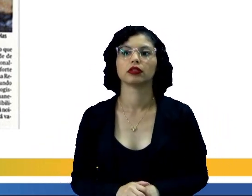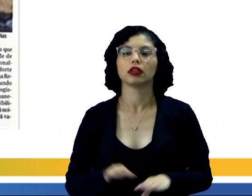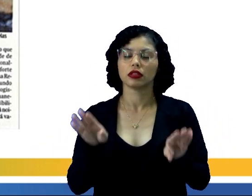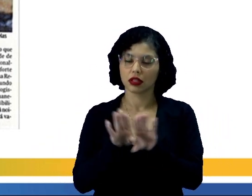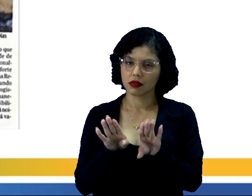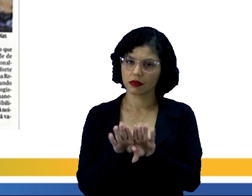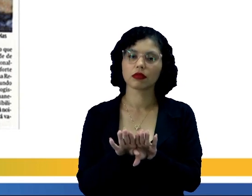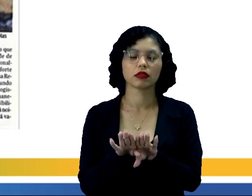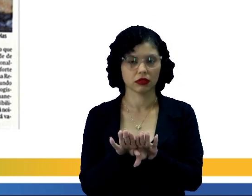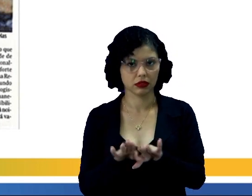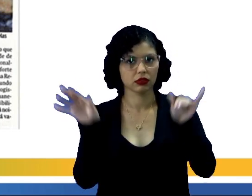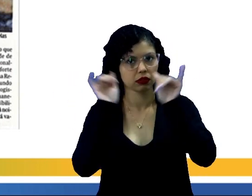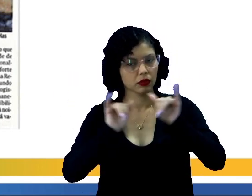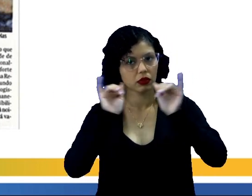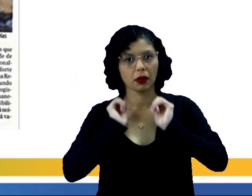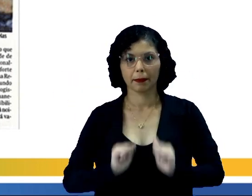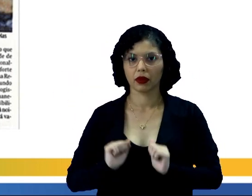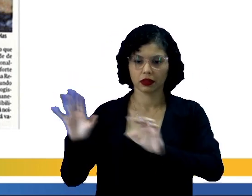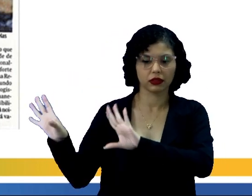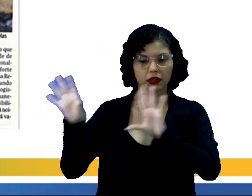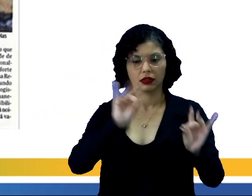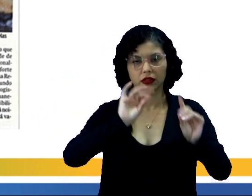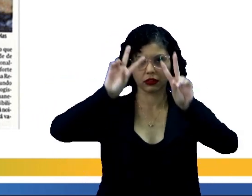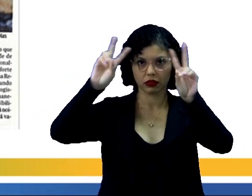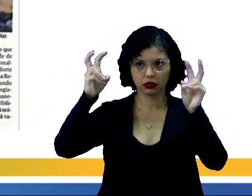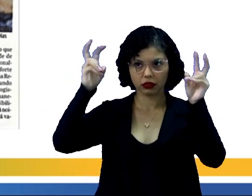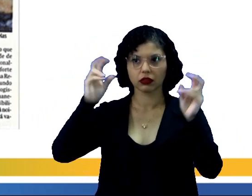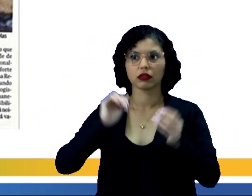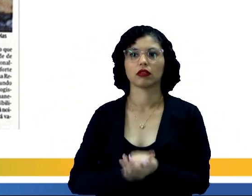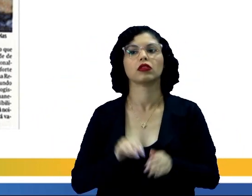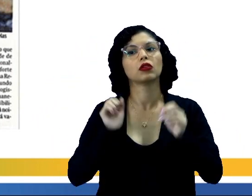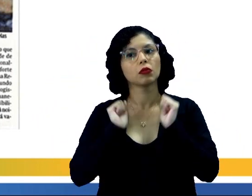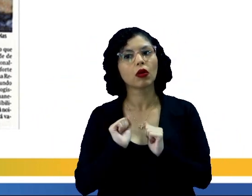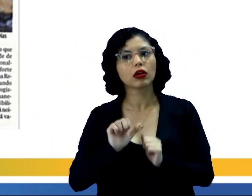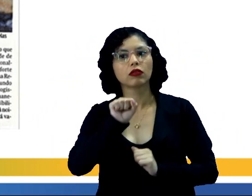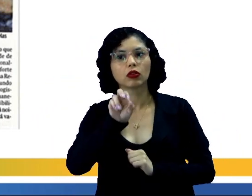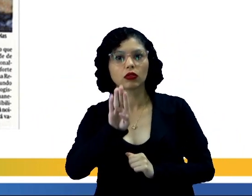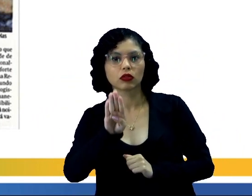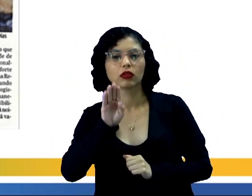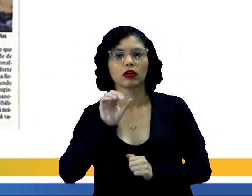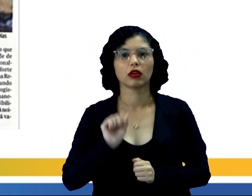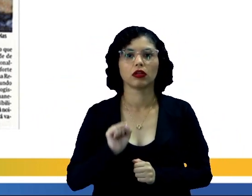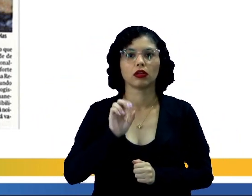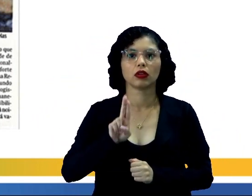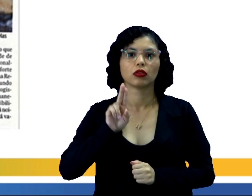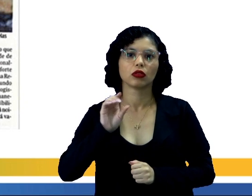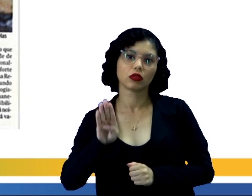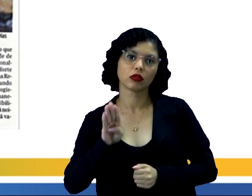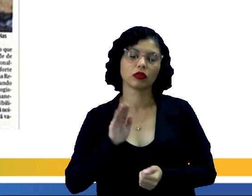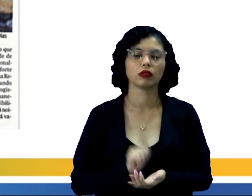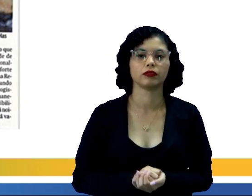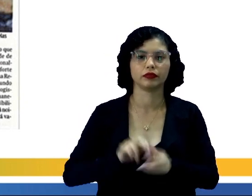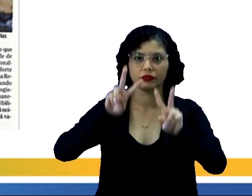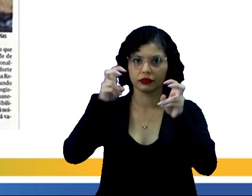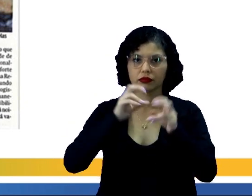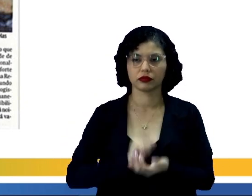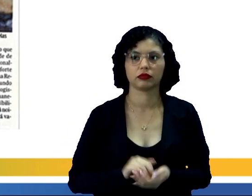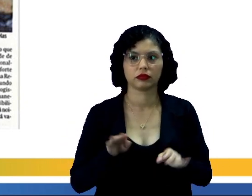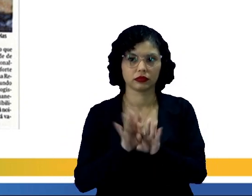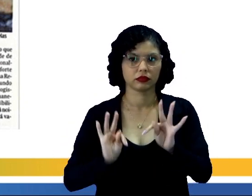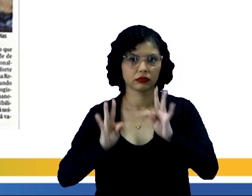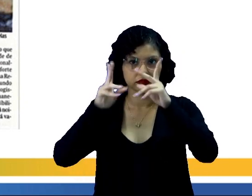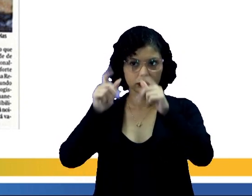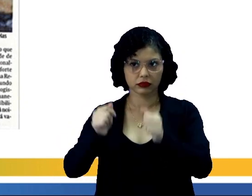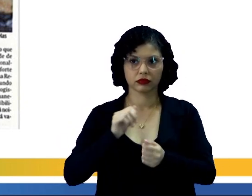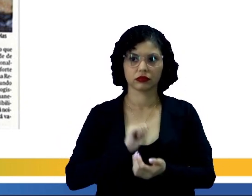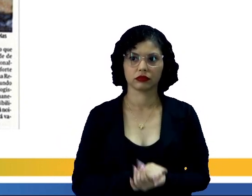que também essas informações podem vir no título, pode vir no subtítulo, pode vir no decorrer do texto. E o restante